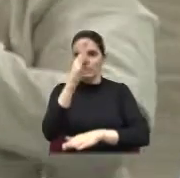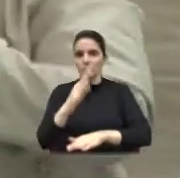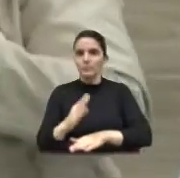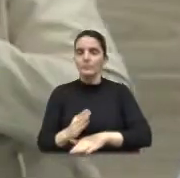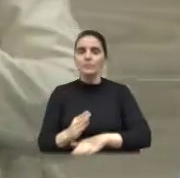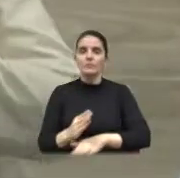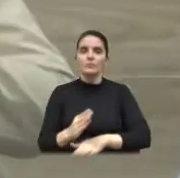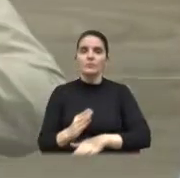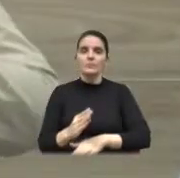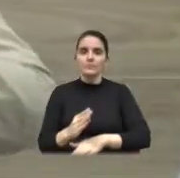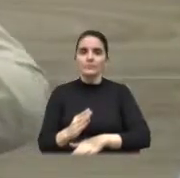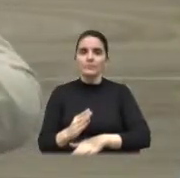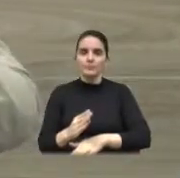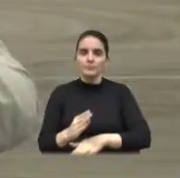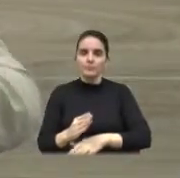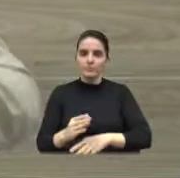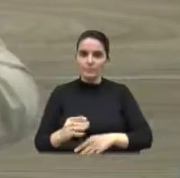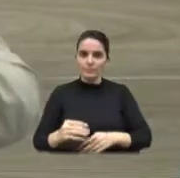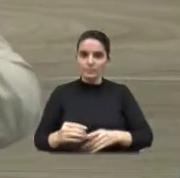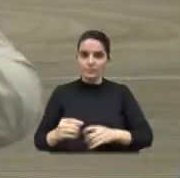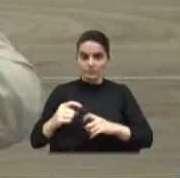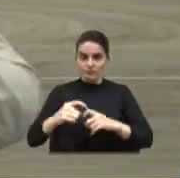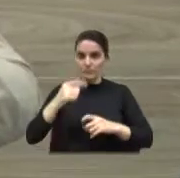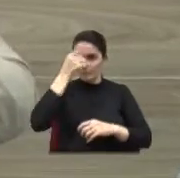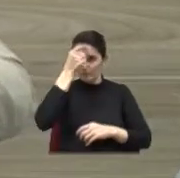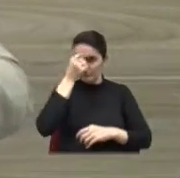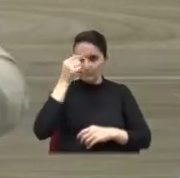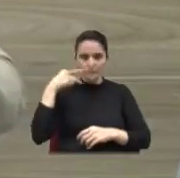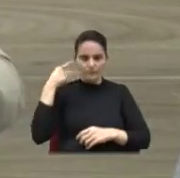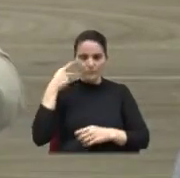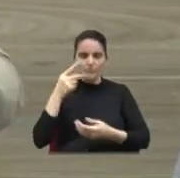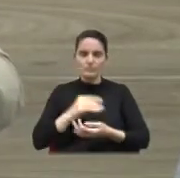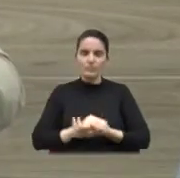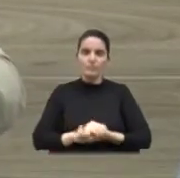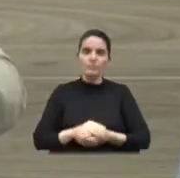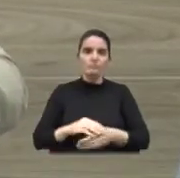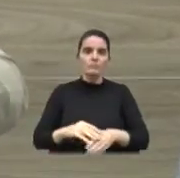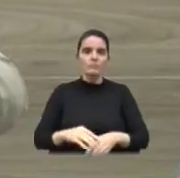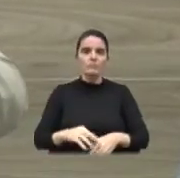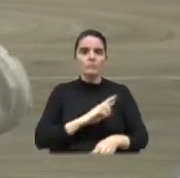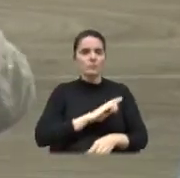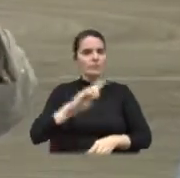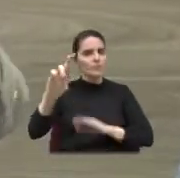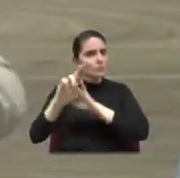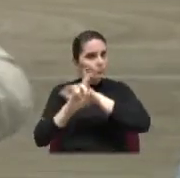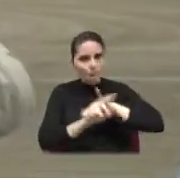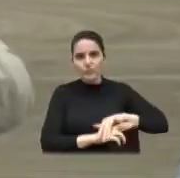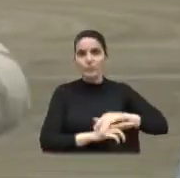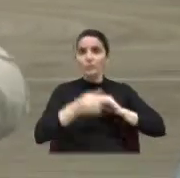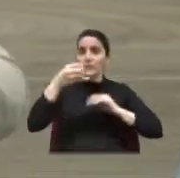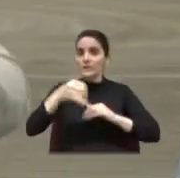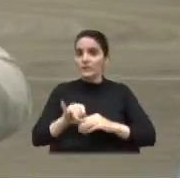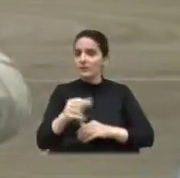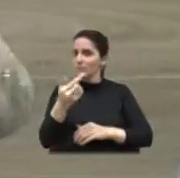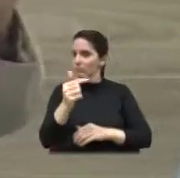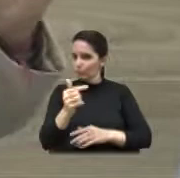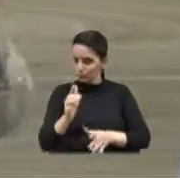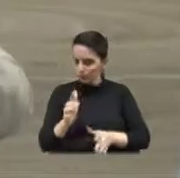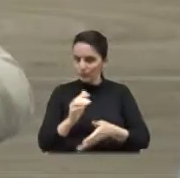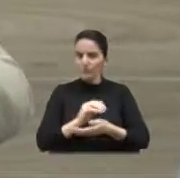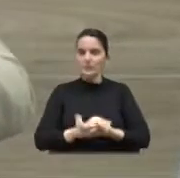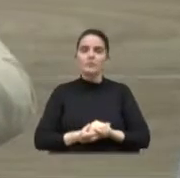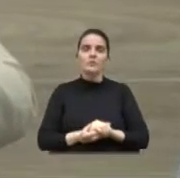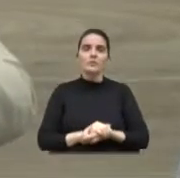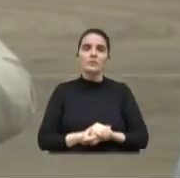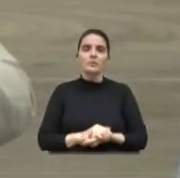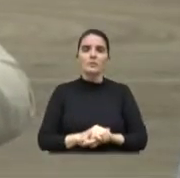aqui, o doutor Rafael, até mesmo independente dessa questão religiosa, mesmo que não tivesse bancadas religiosas, eu acho